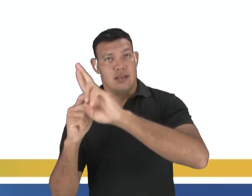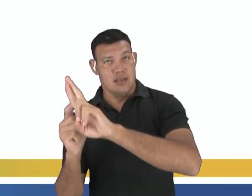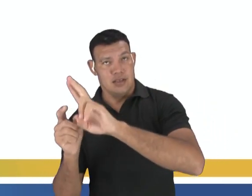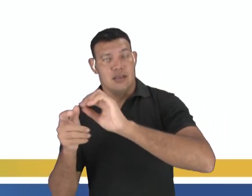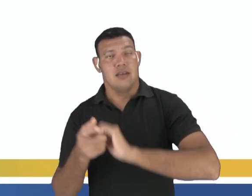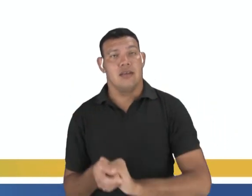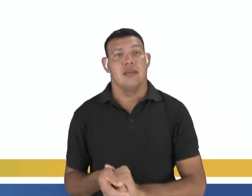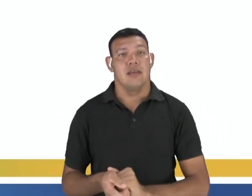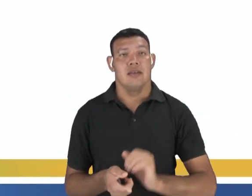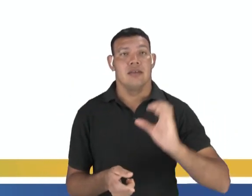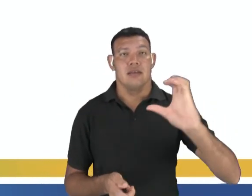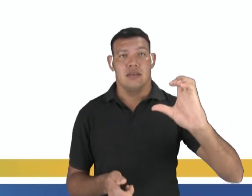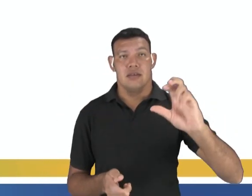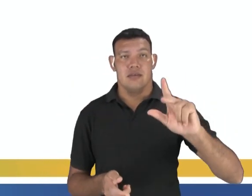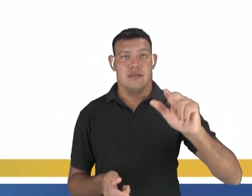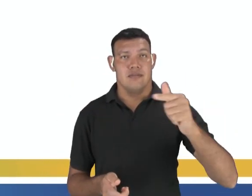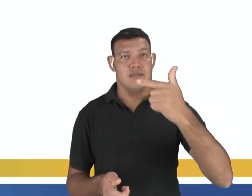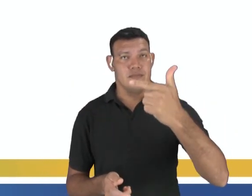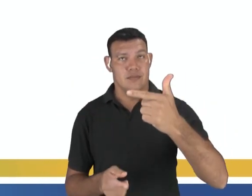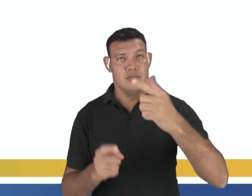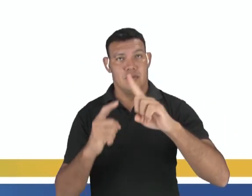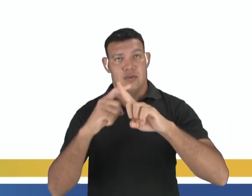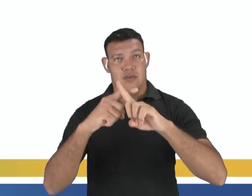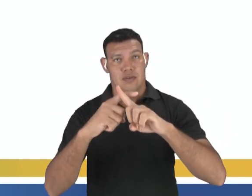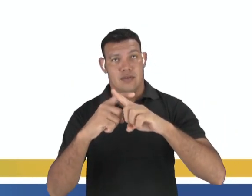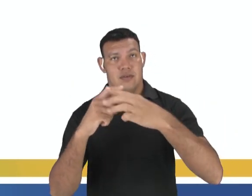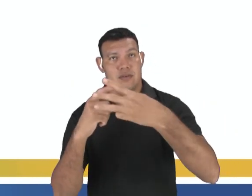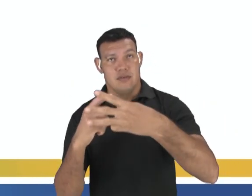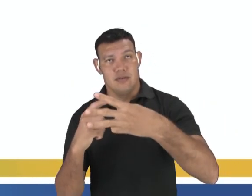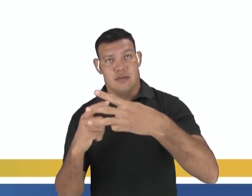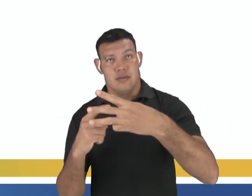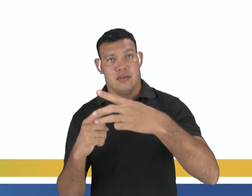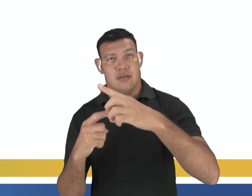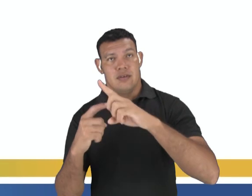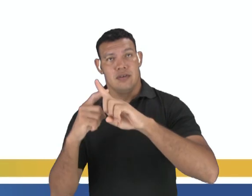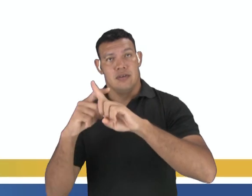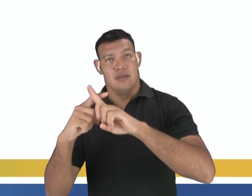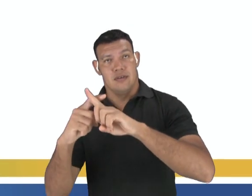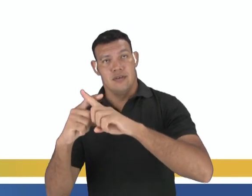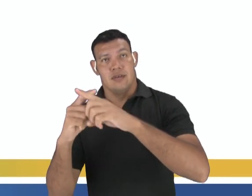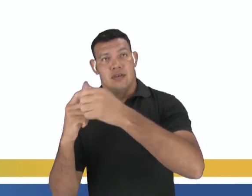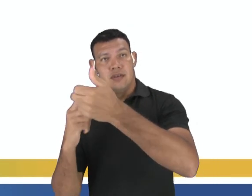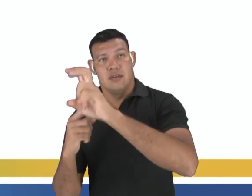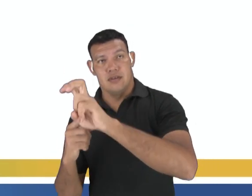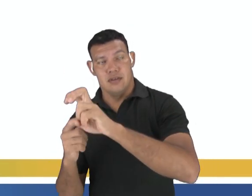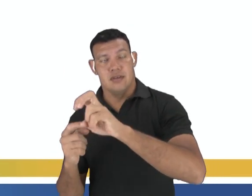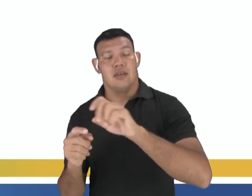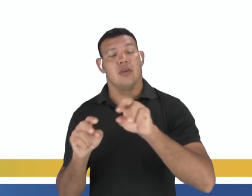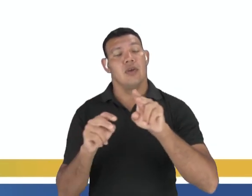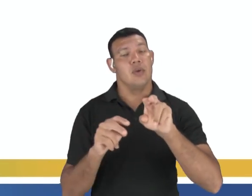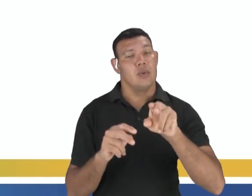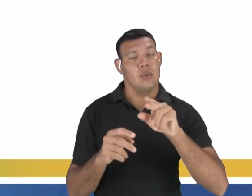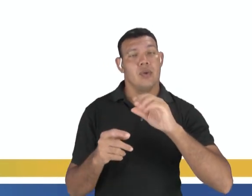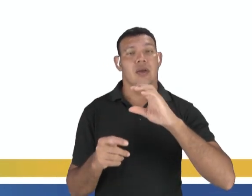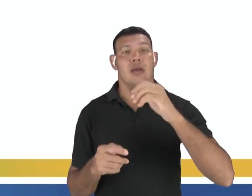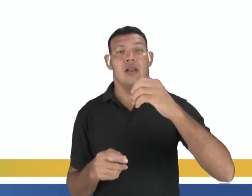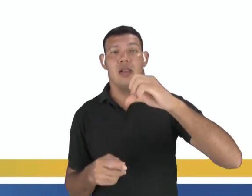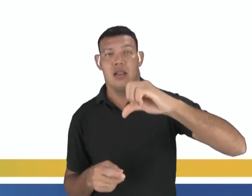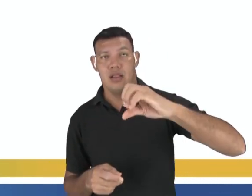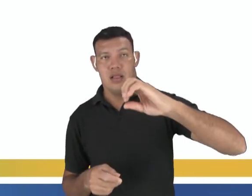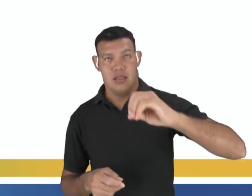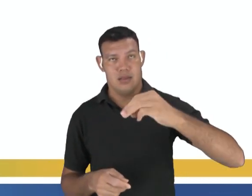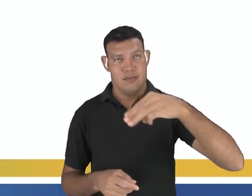né? Porque 15 é o raio, eu vou ter 90 metros. Então o contorno dessa praça vai